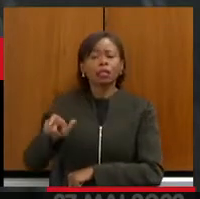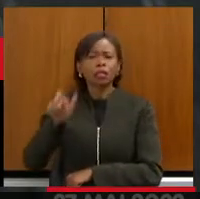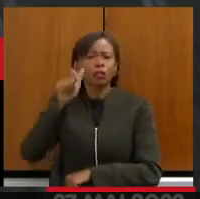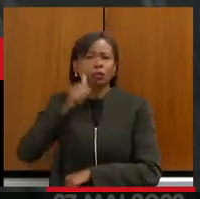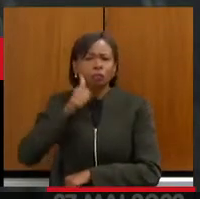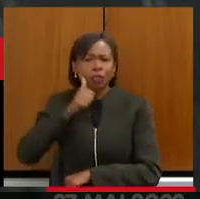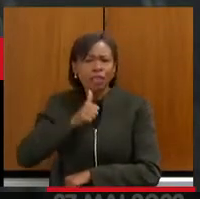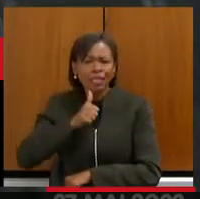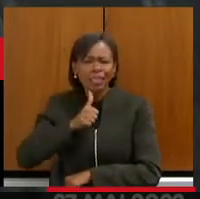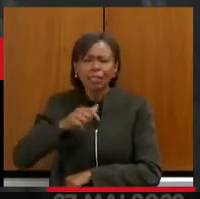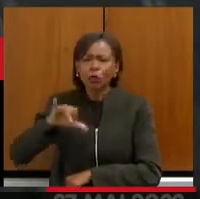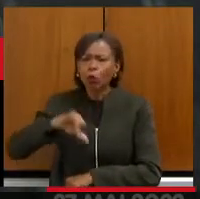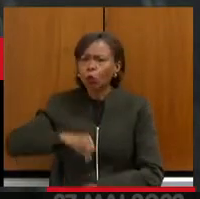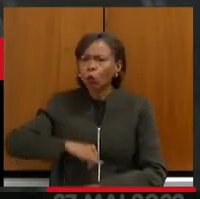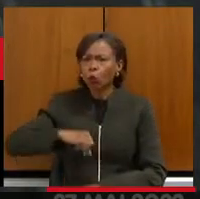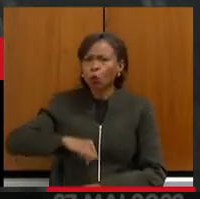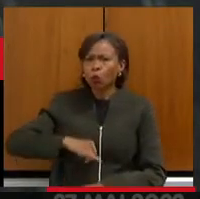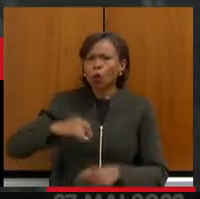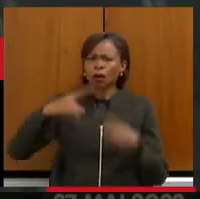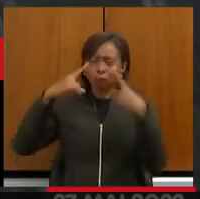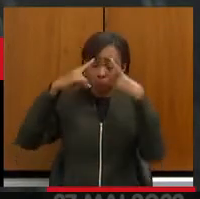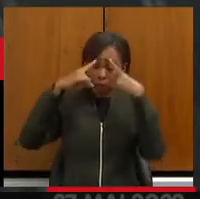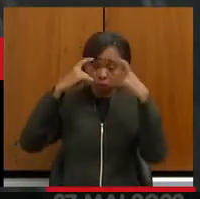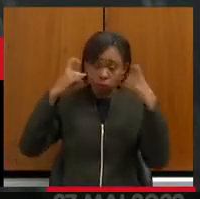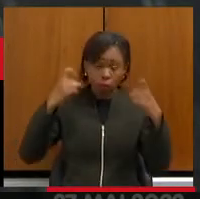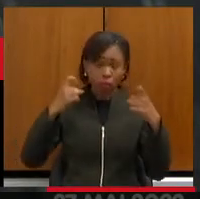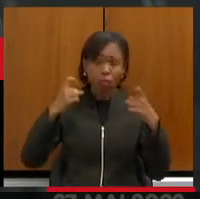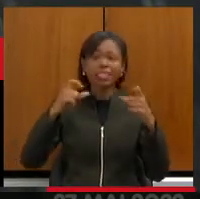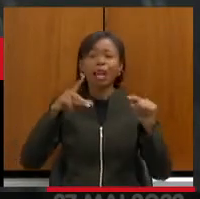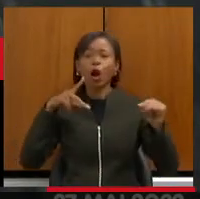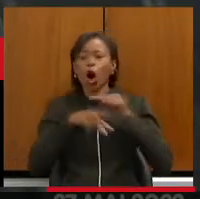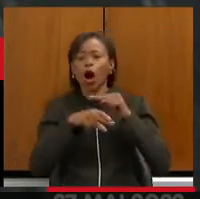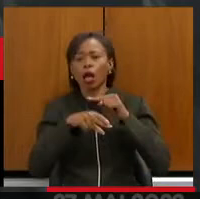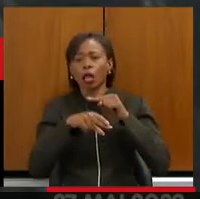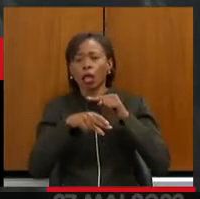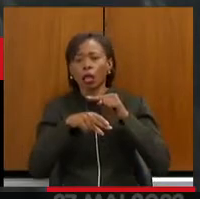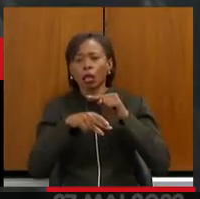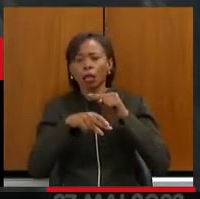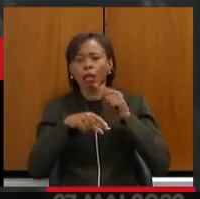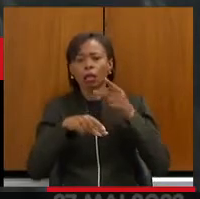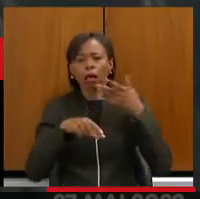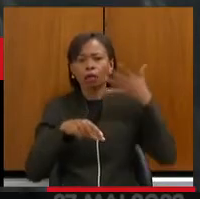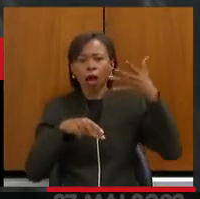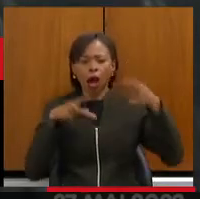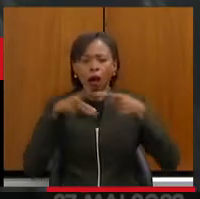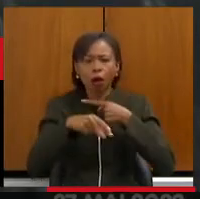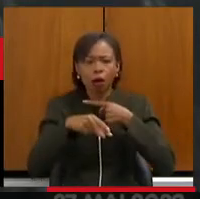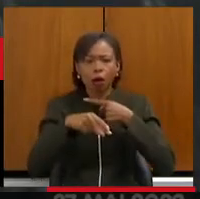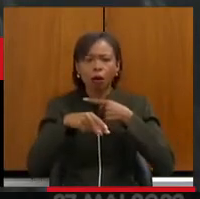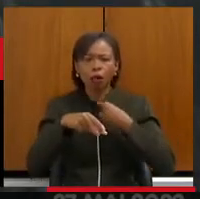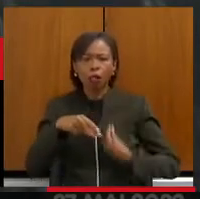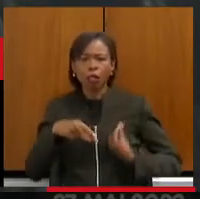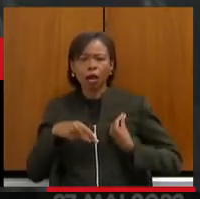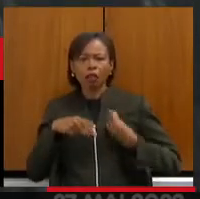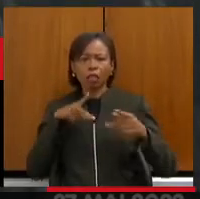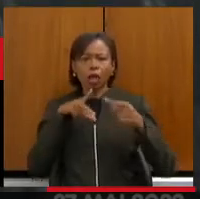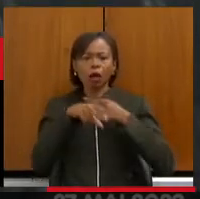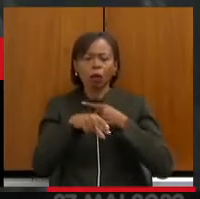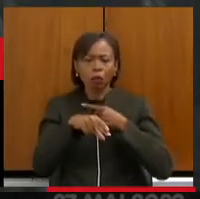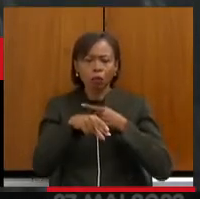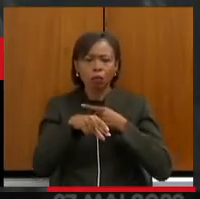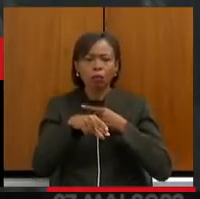diversas violências da interrupção da palavra a interrupção da vida